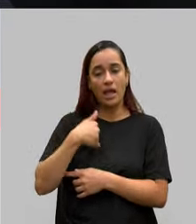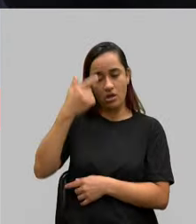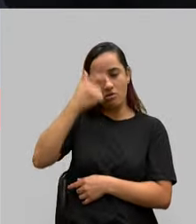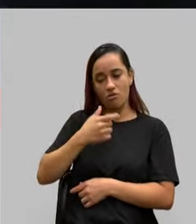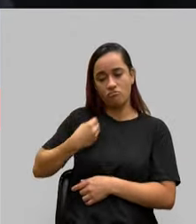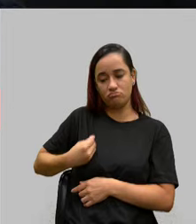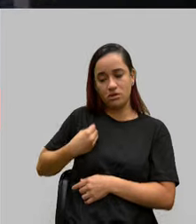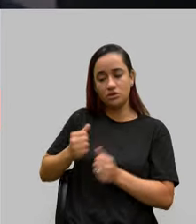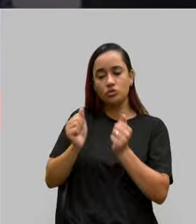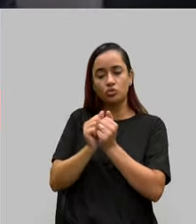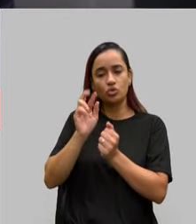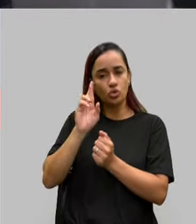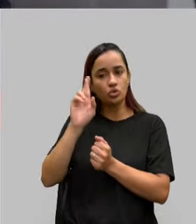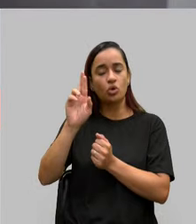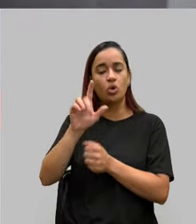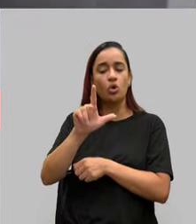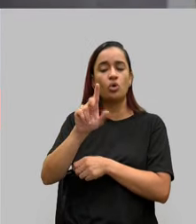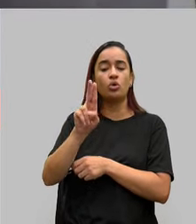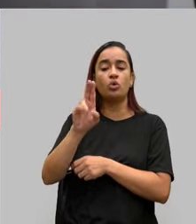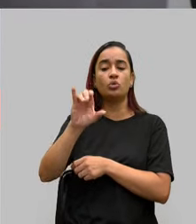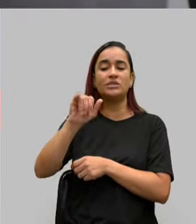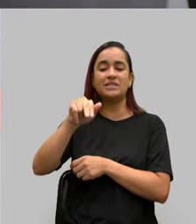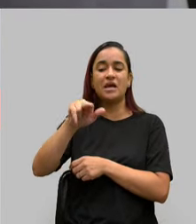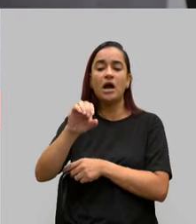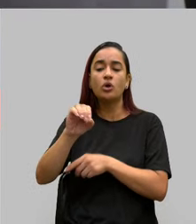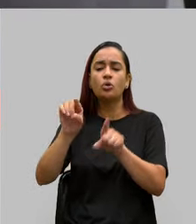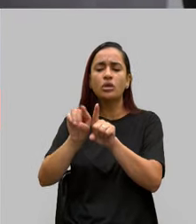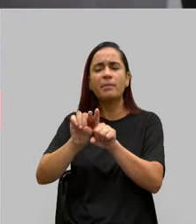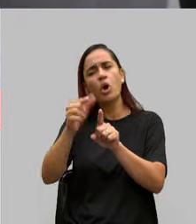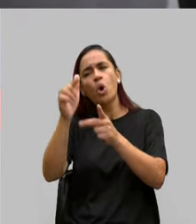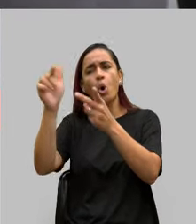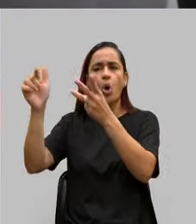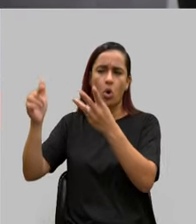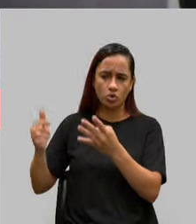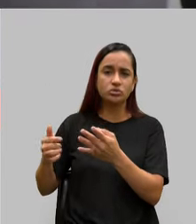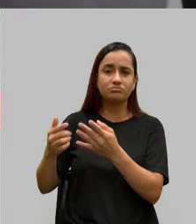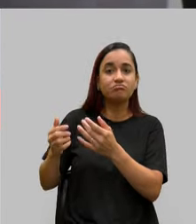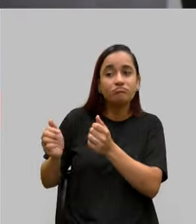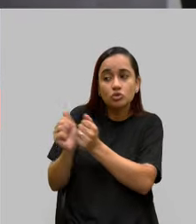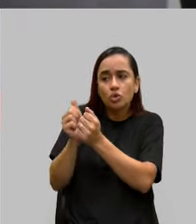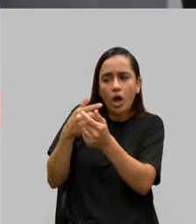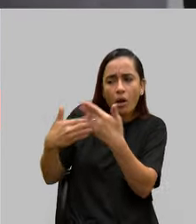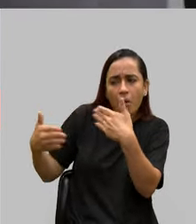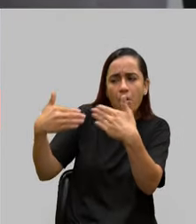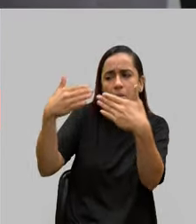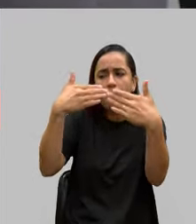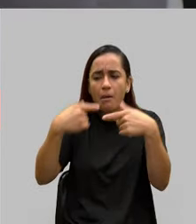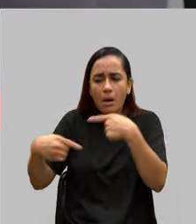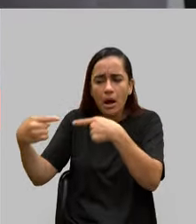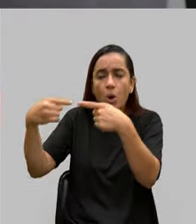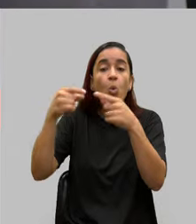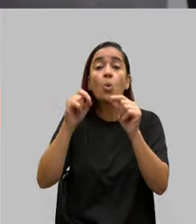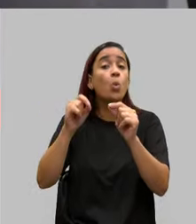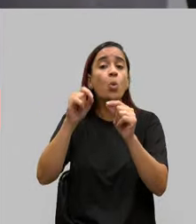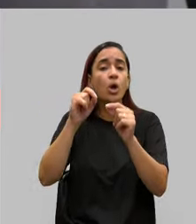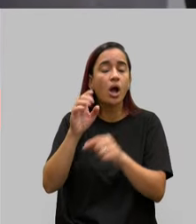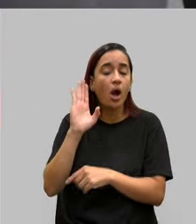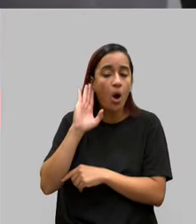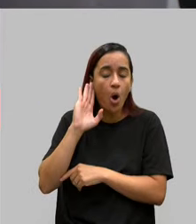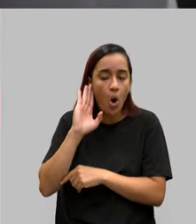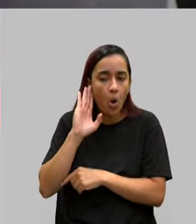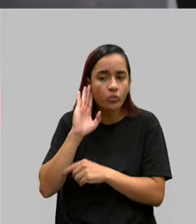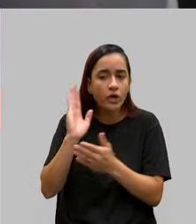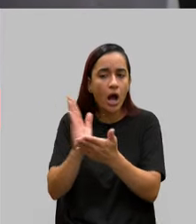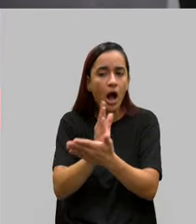Luciano e diversos outros companheiros para debater isso e ouvir de cientistas que